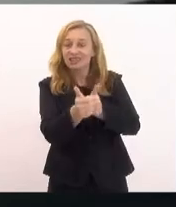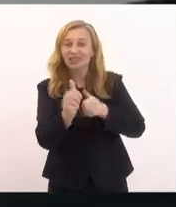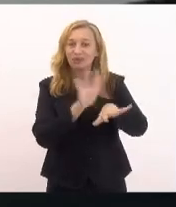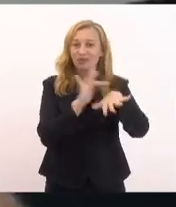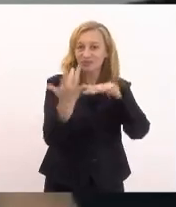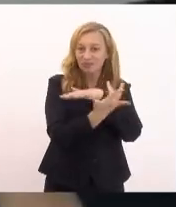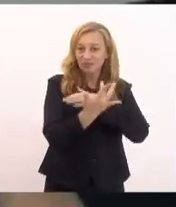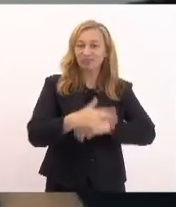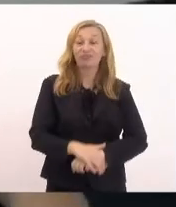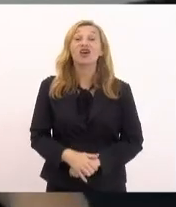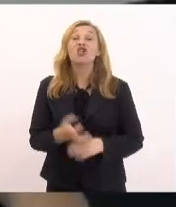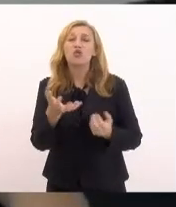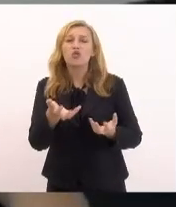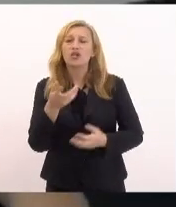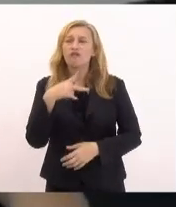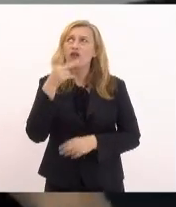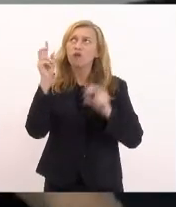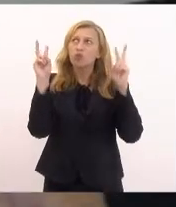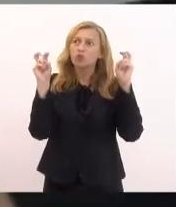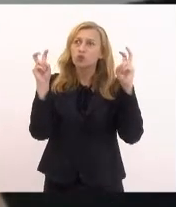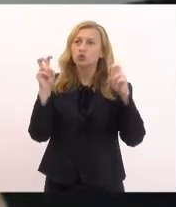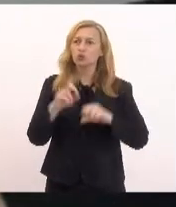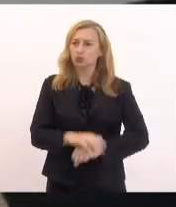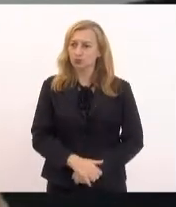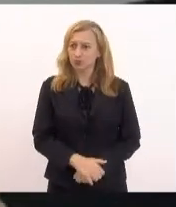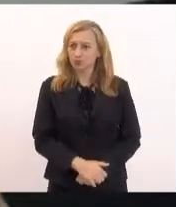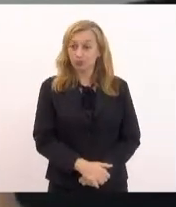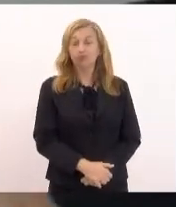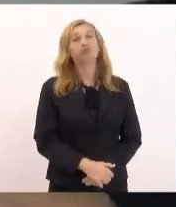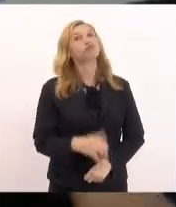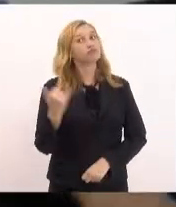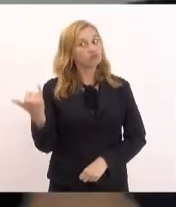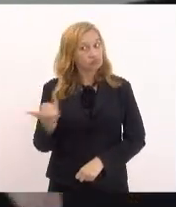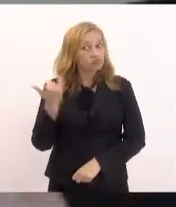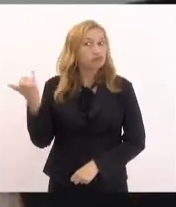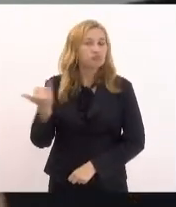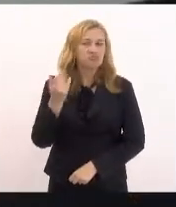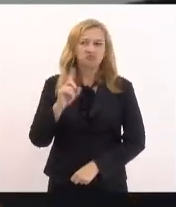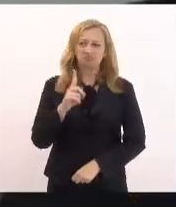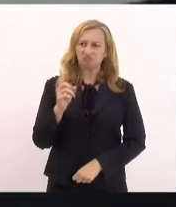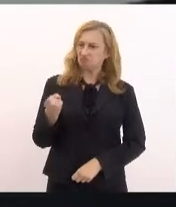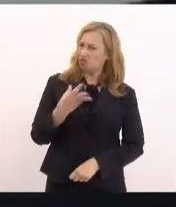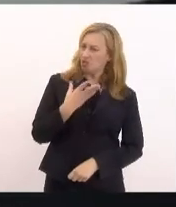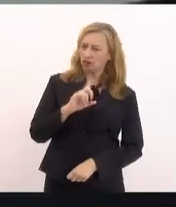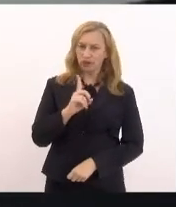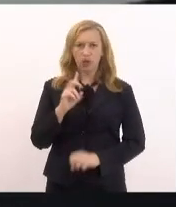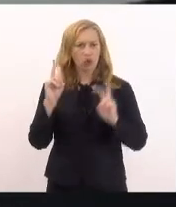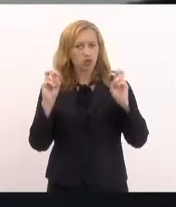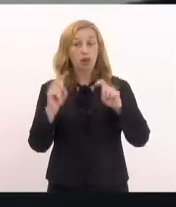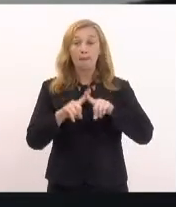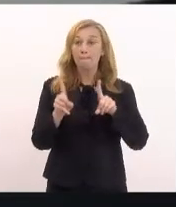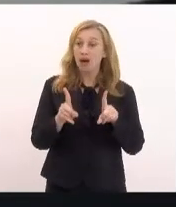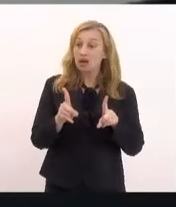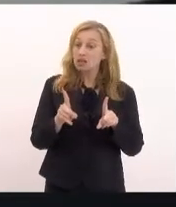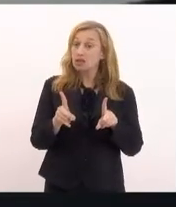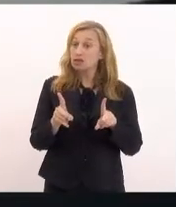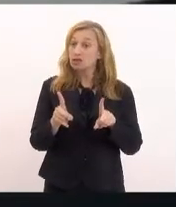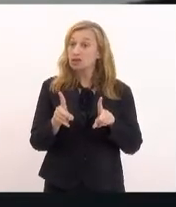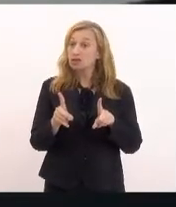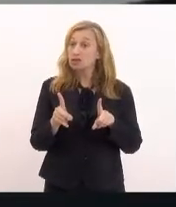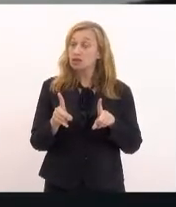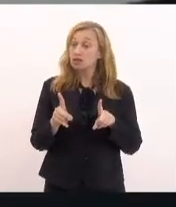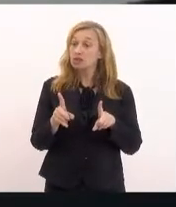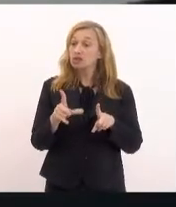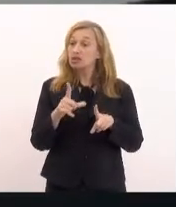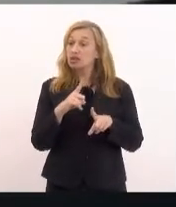sociais. Eu quero abordar uma questão importante, não é nova, mas que ganhou contornos novos na